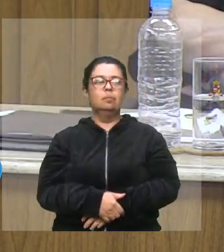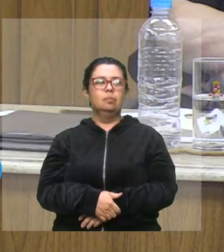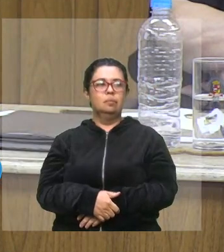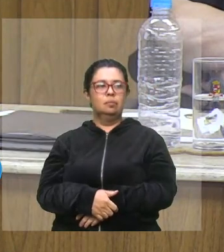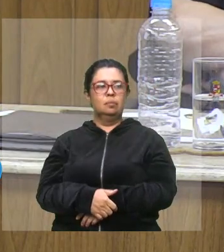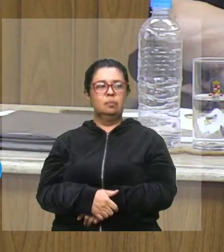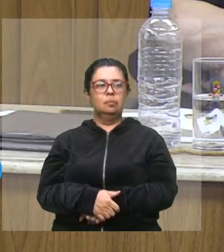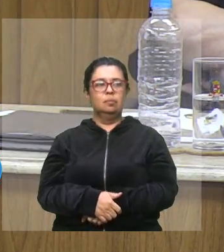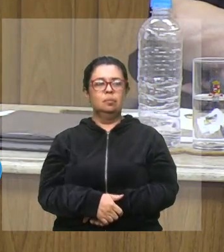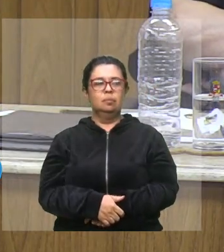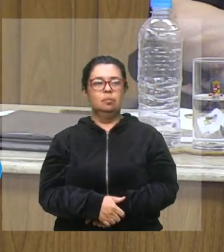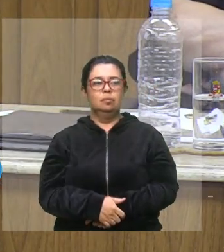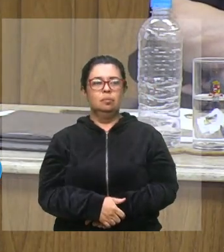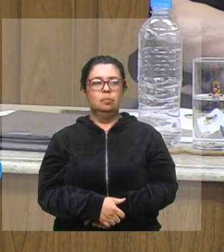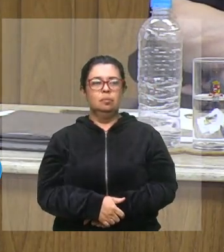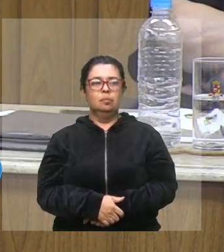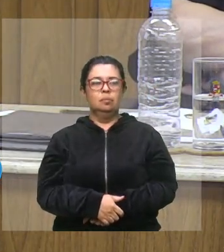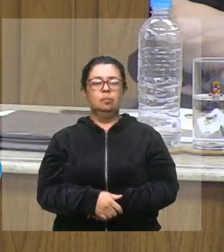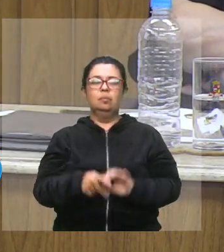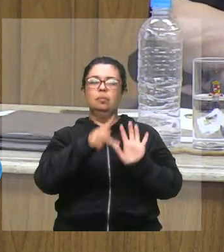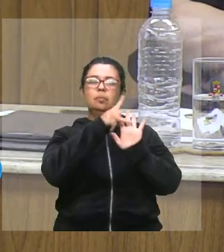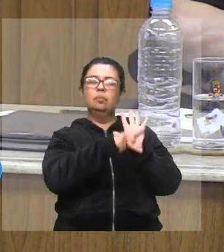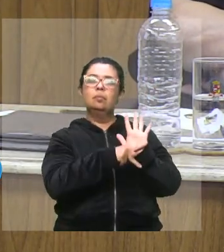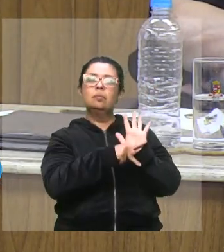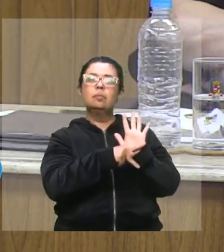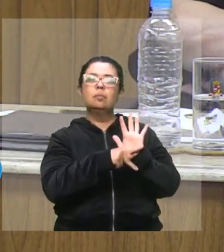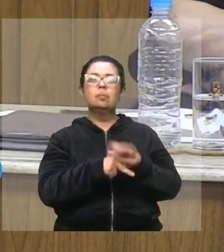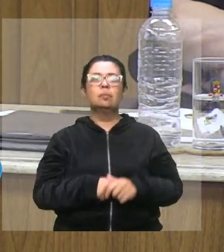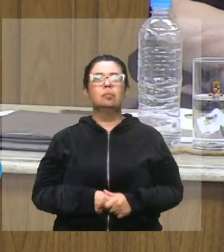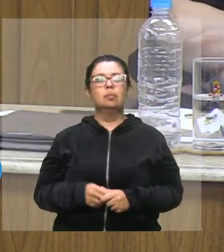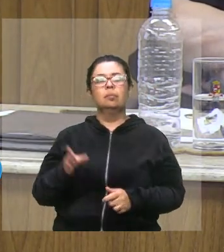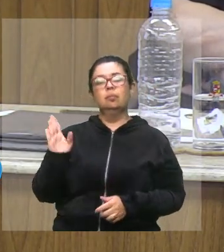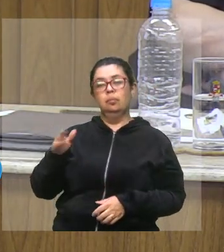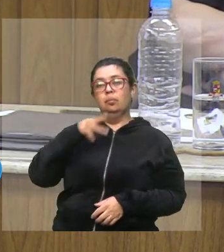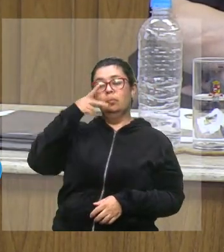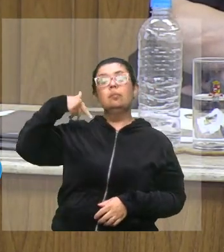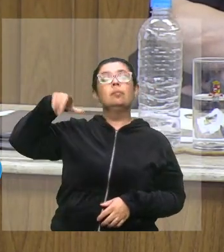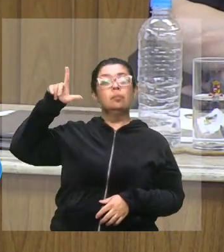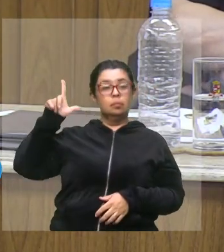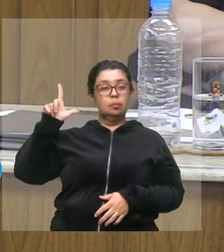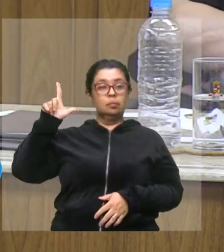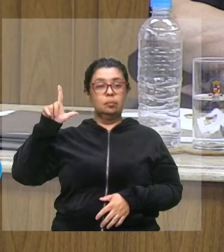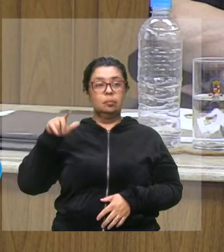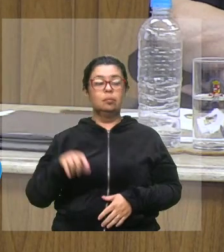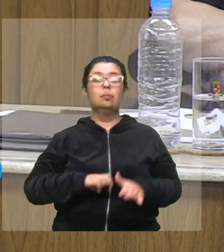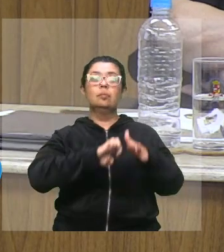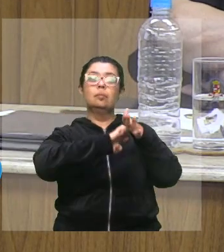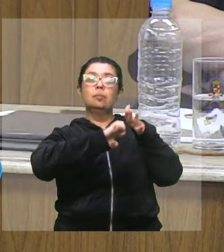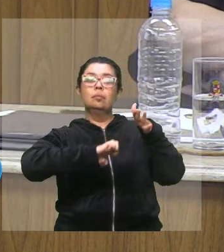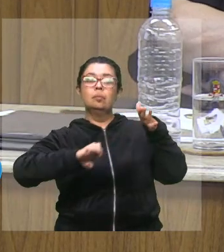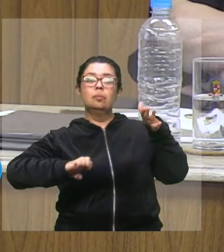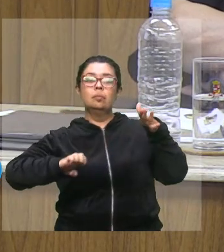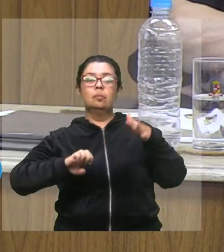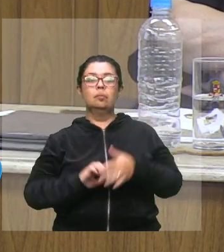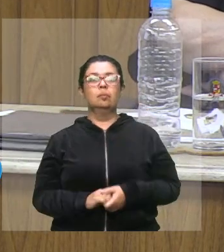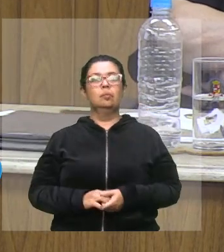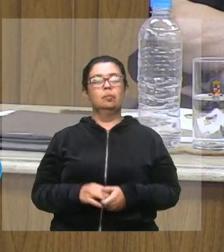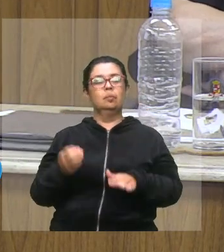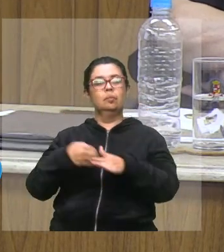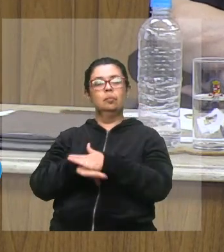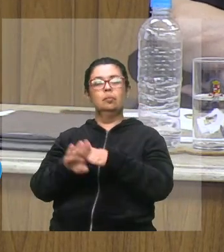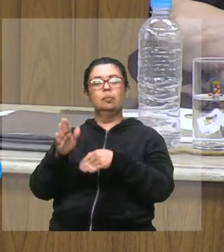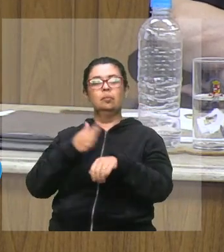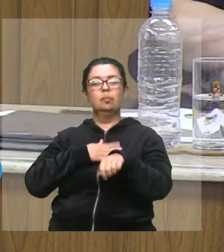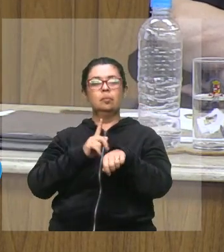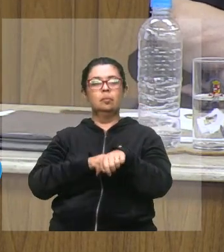considerações aqui que eu faço para o projeto. Já falei um pouco sobre com relação à emenda e eu reservo aqui o